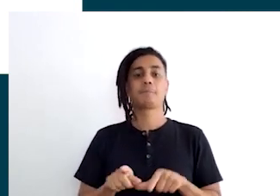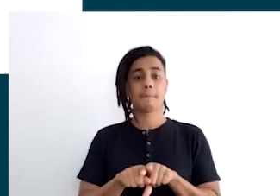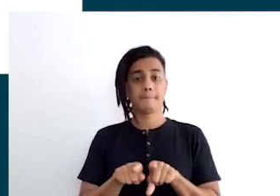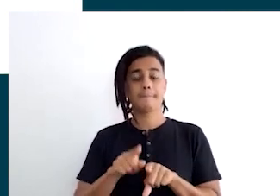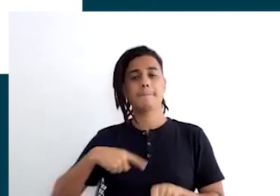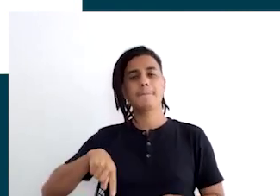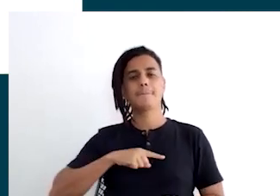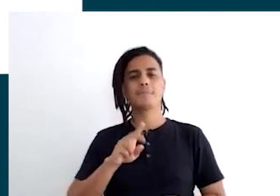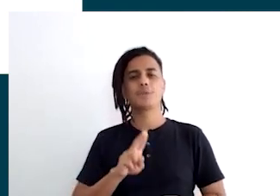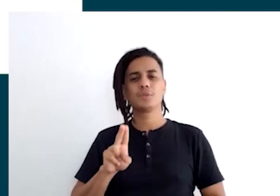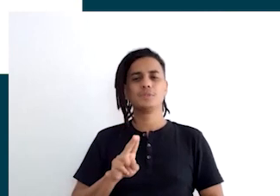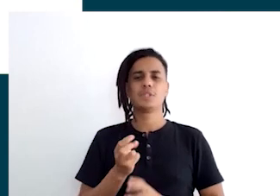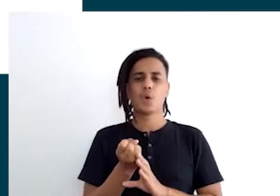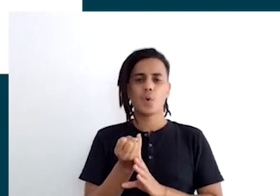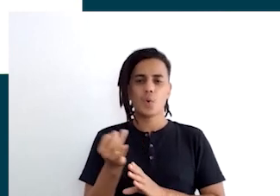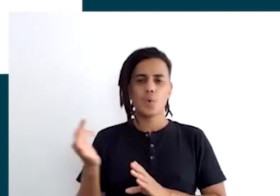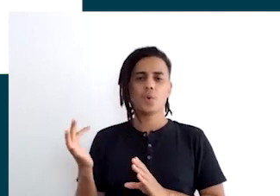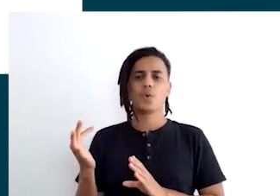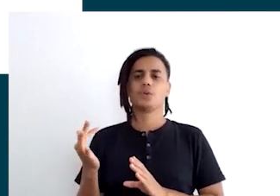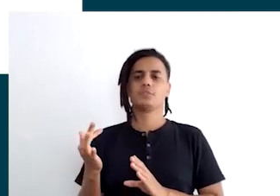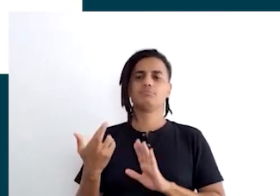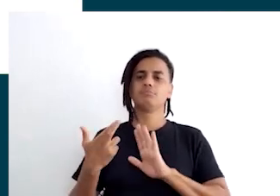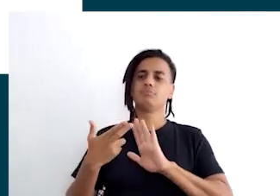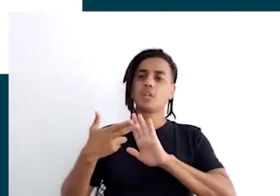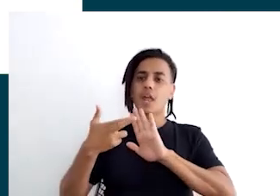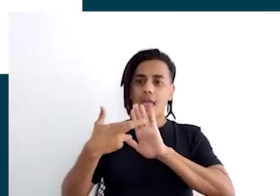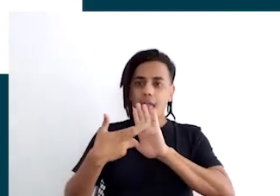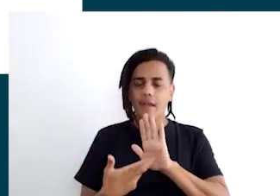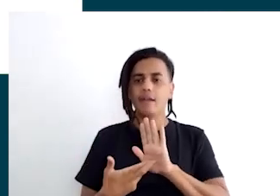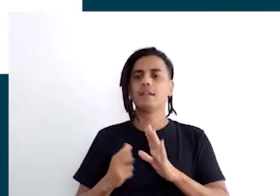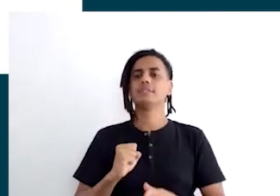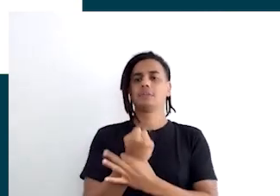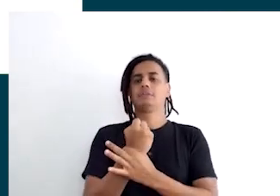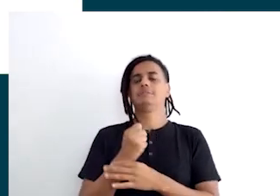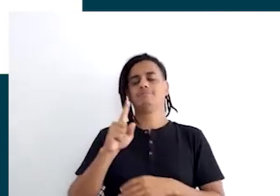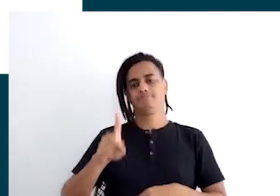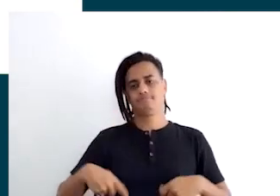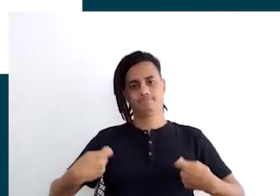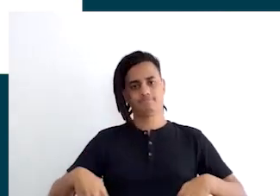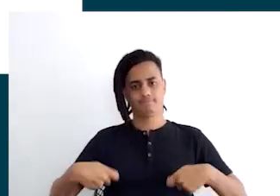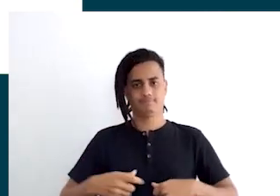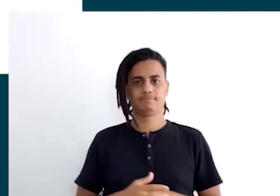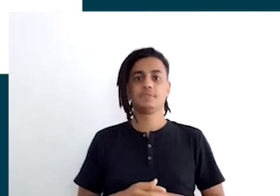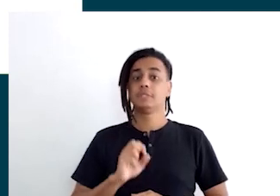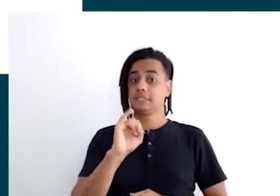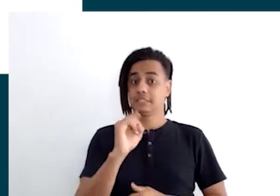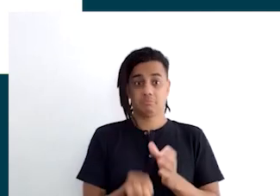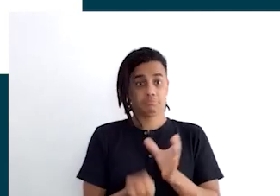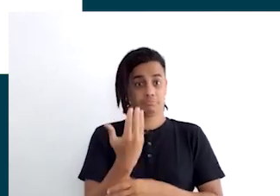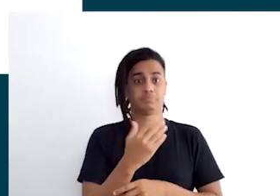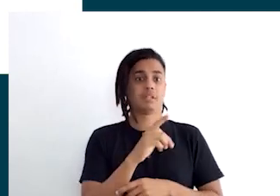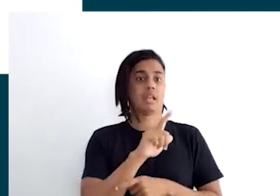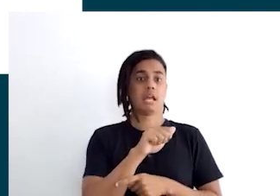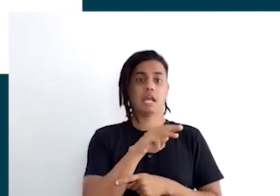coloca algumas normativas de segurança que são necessárias. Então, quando a gente vai provisionar uma Lambda, um SQS, um